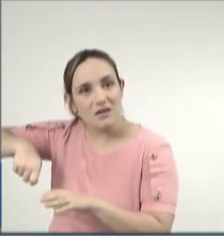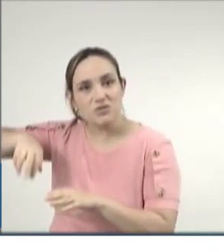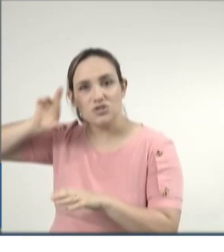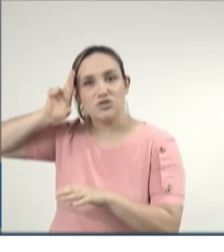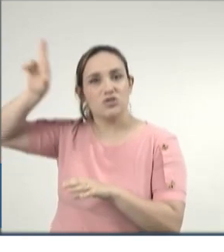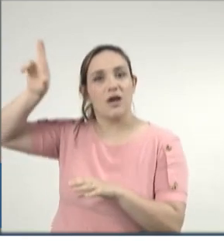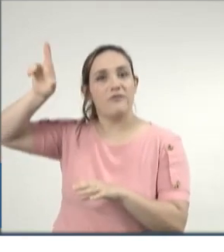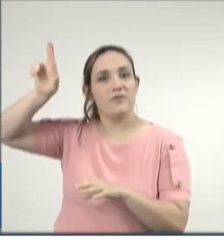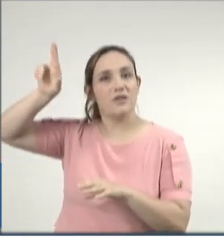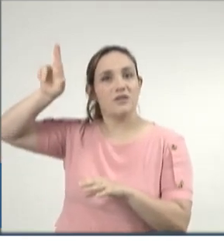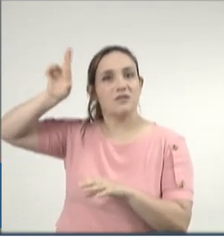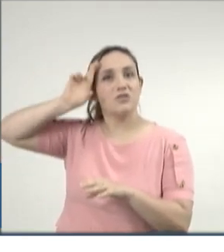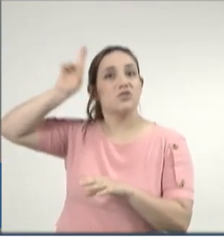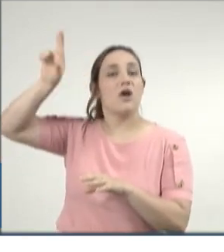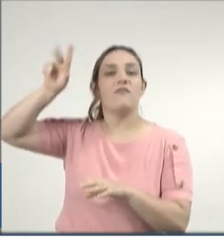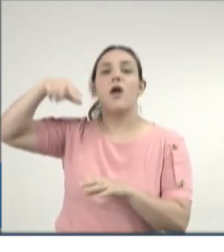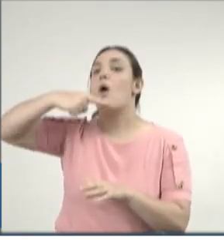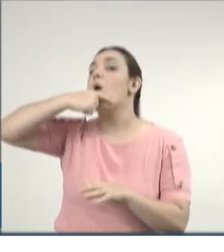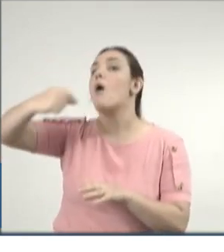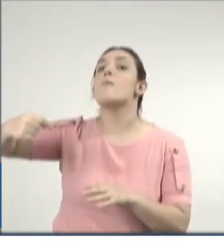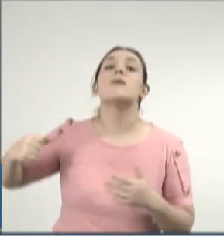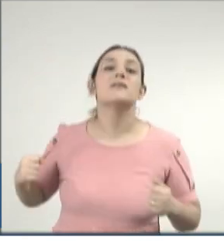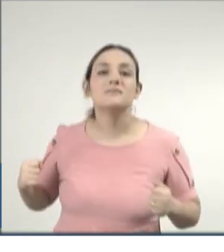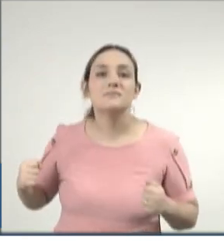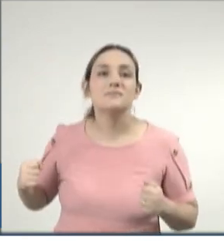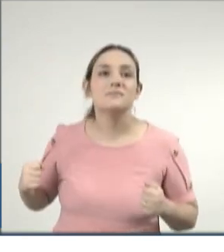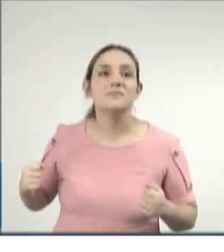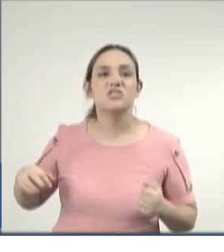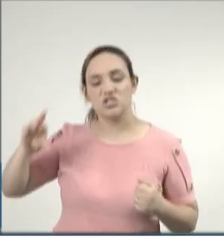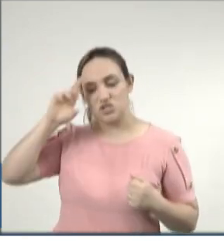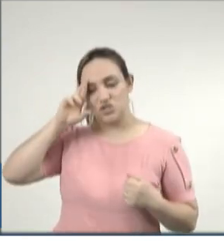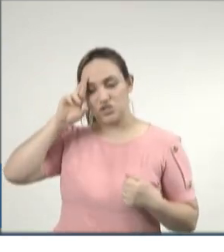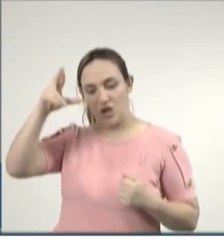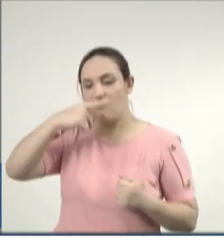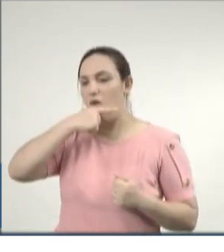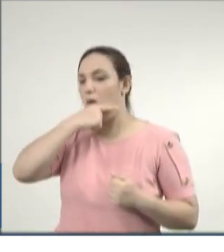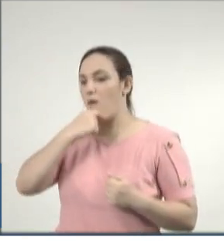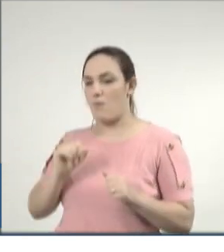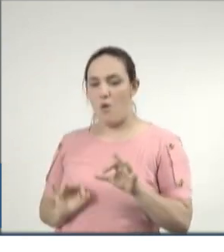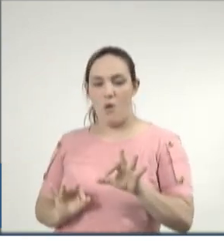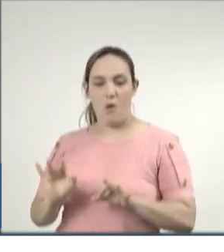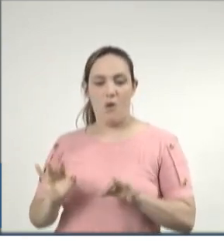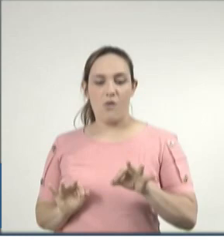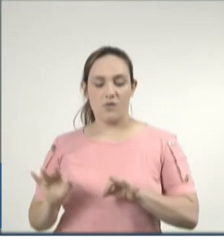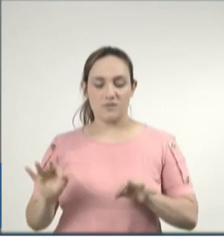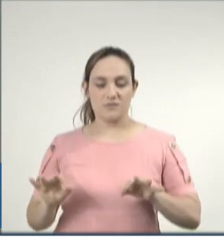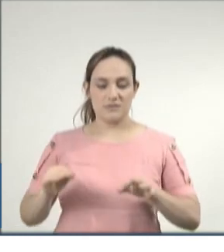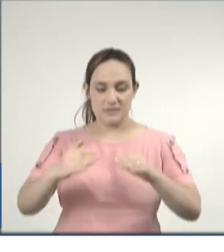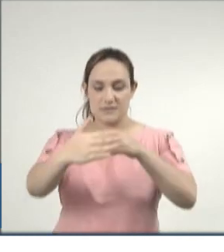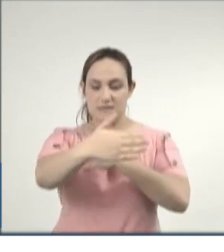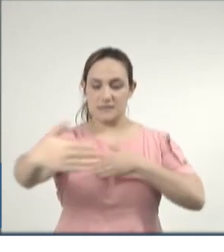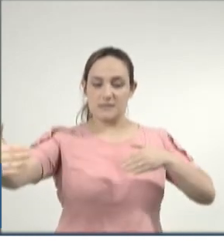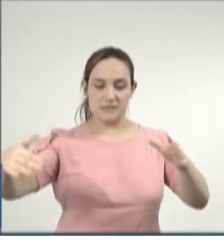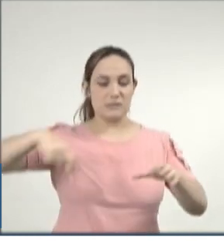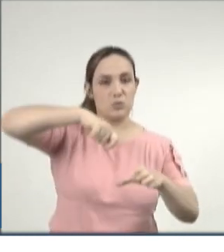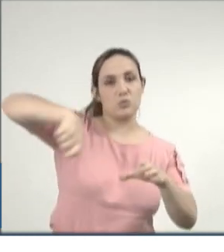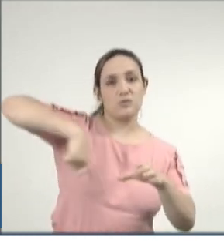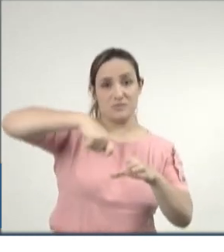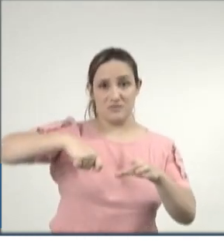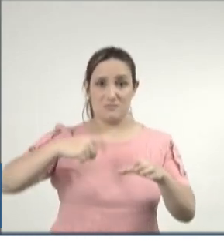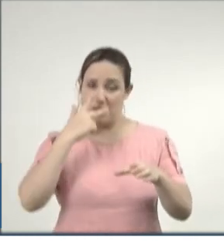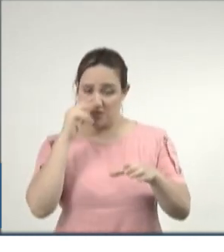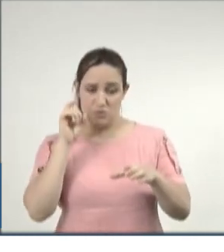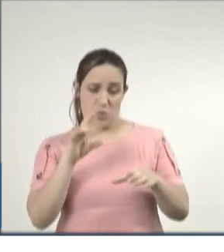de cozinha? Homem. Porque só o homem tem a organização e a capacidade para liderar uma cozinha, não